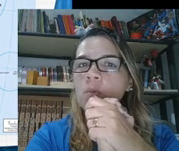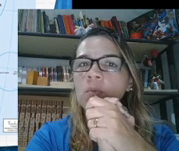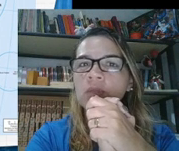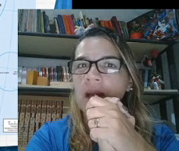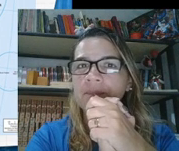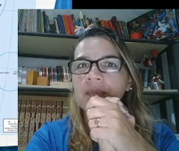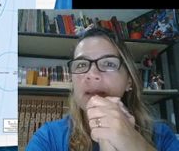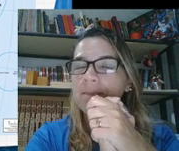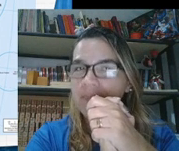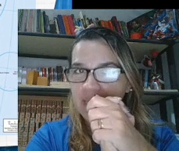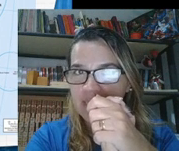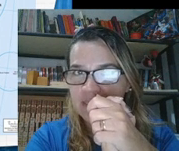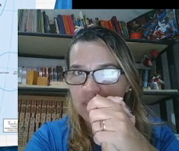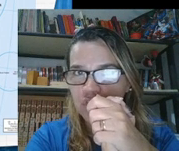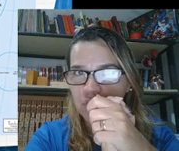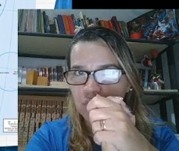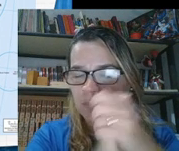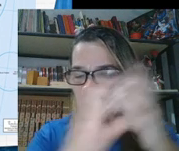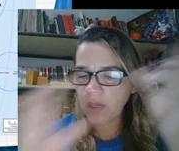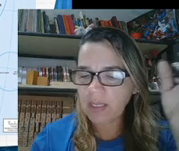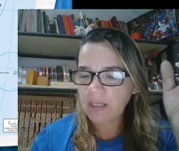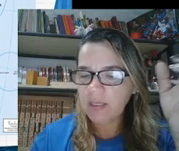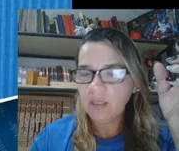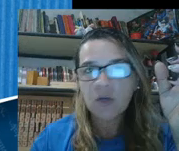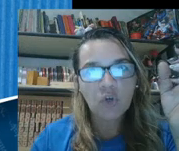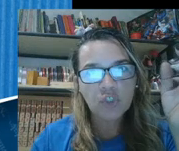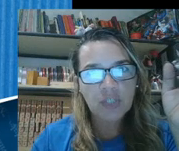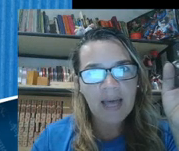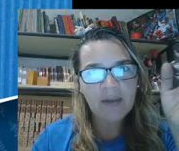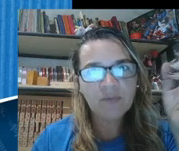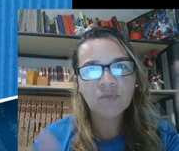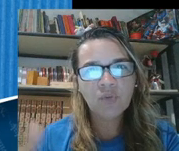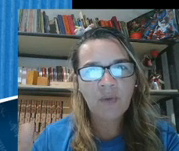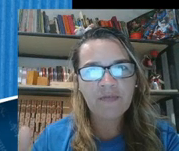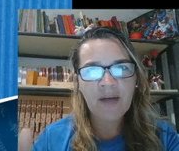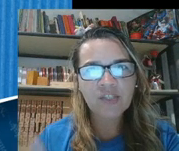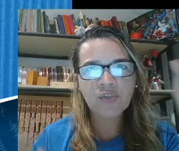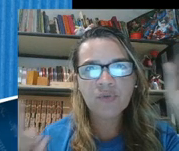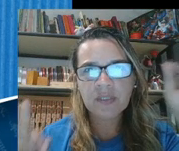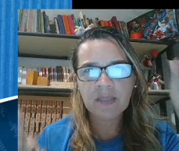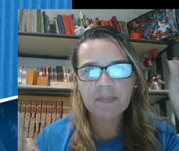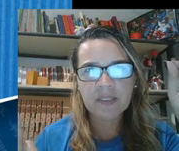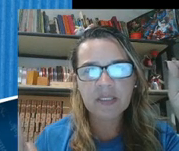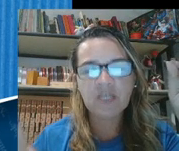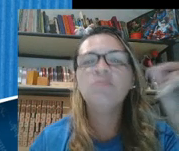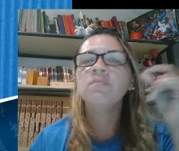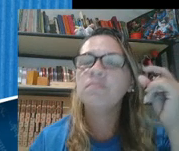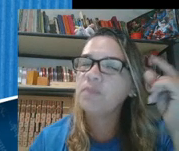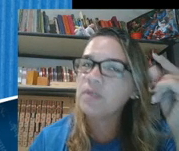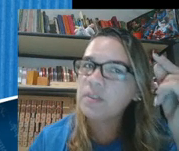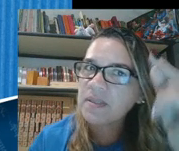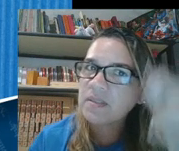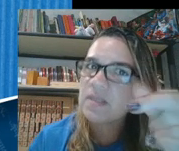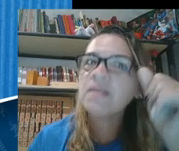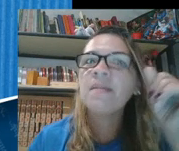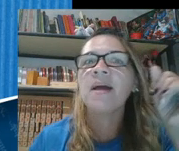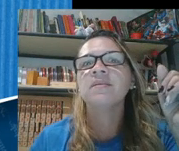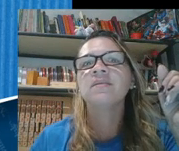tem como mudar. Beleza? Show de bola? Gostaram? Não é fácil, simplesinho,